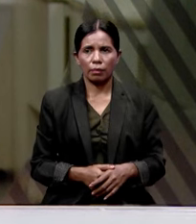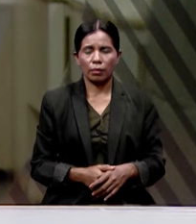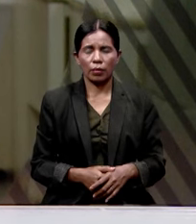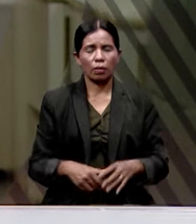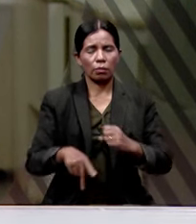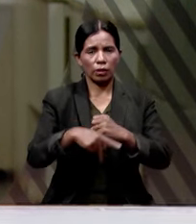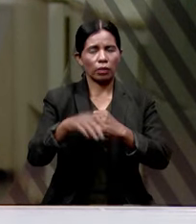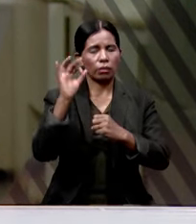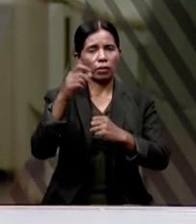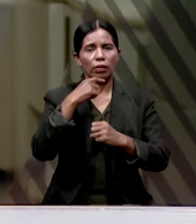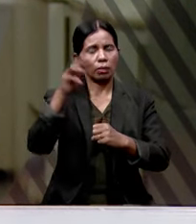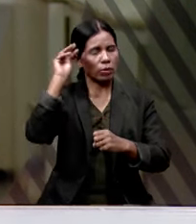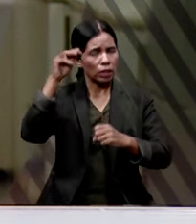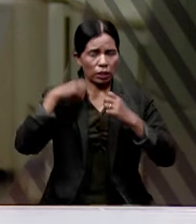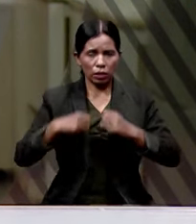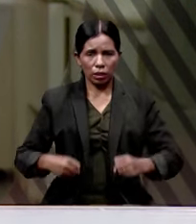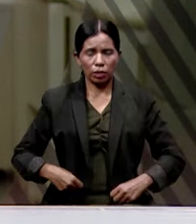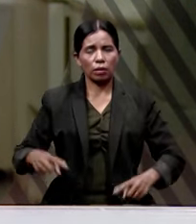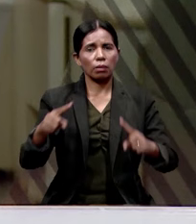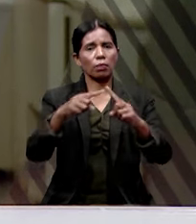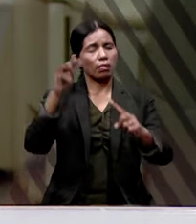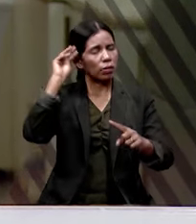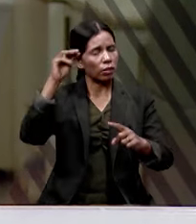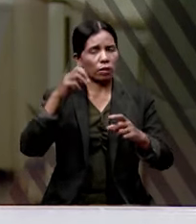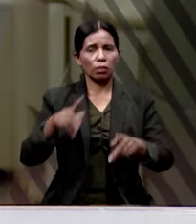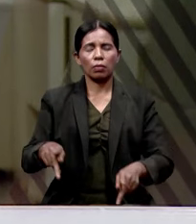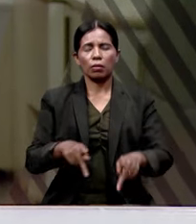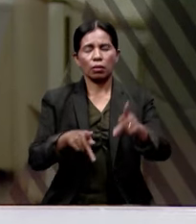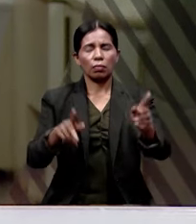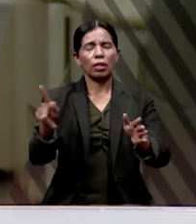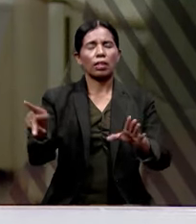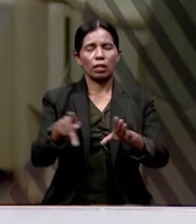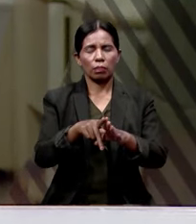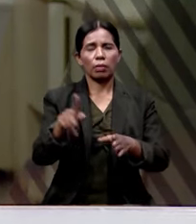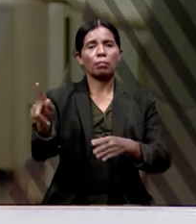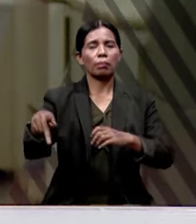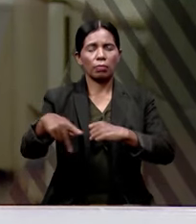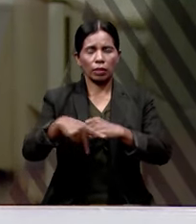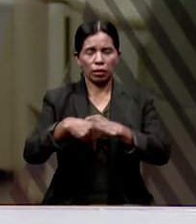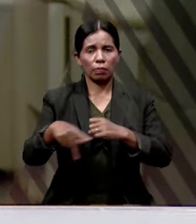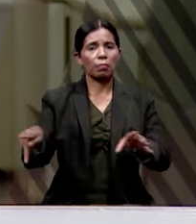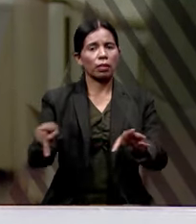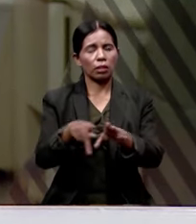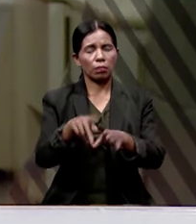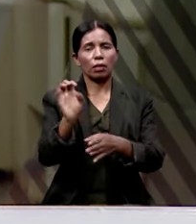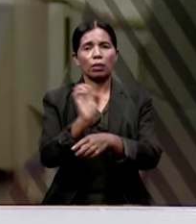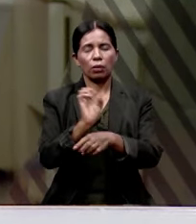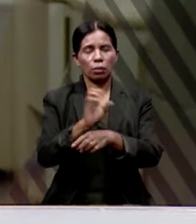Bancara fratelli in case ministra saúde ba ministério público ba crime participação econômico no negócio.